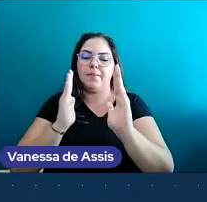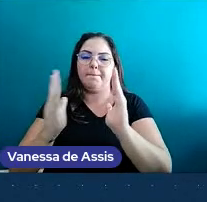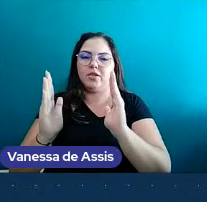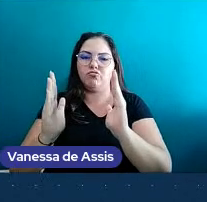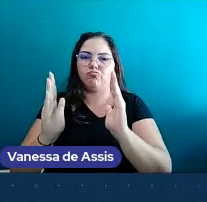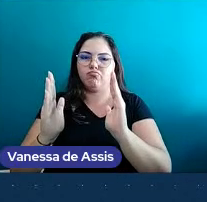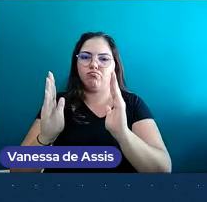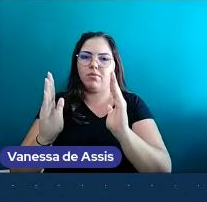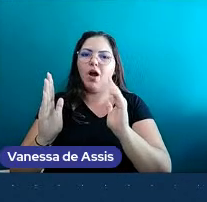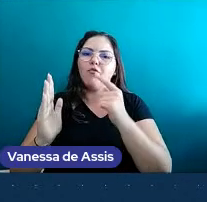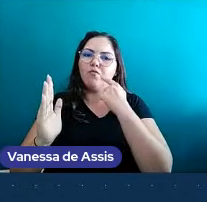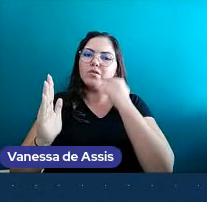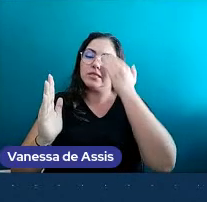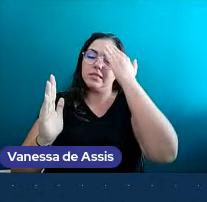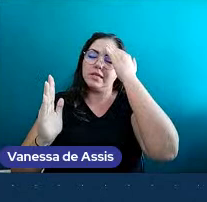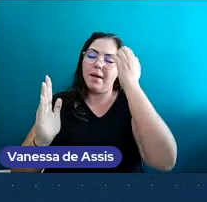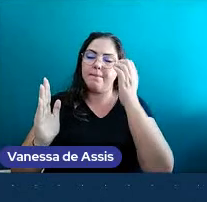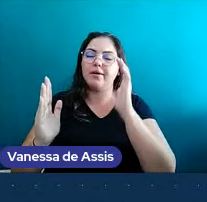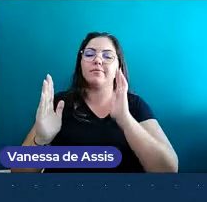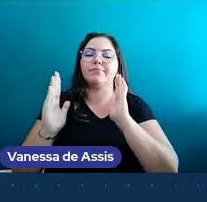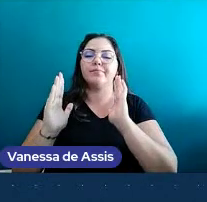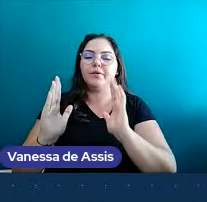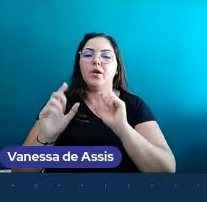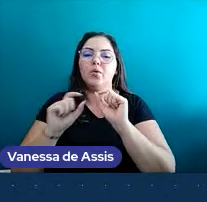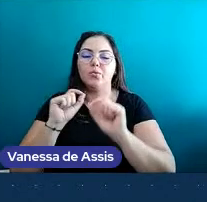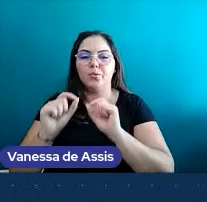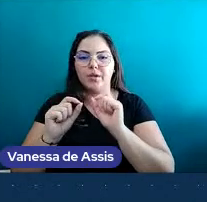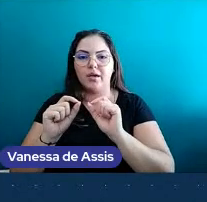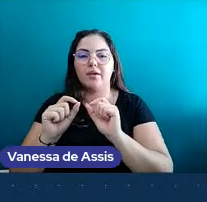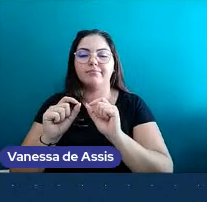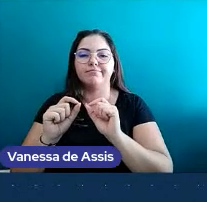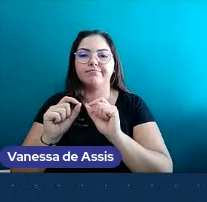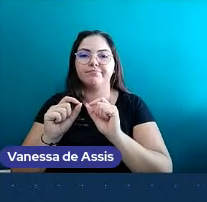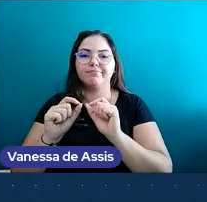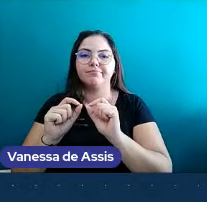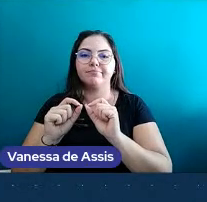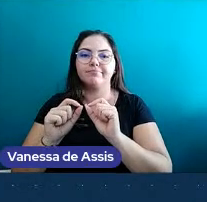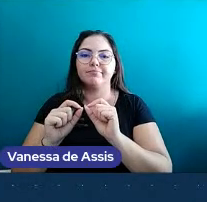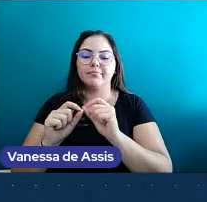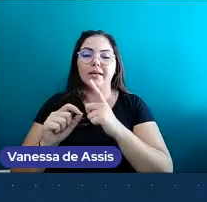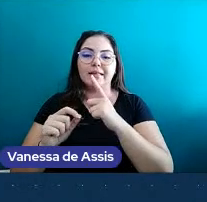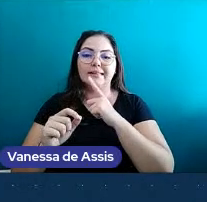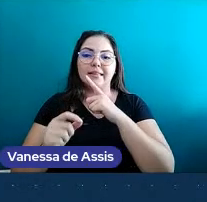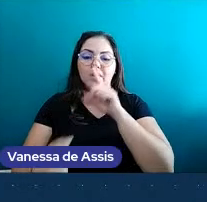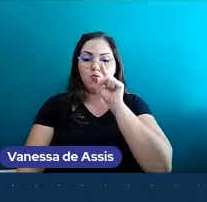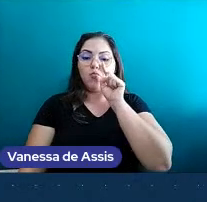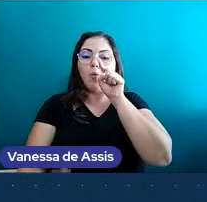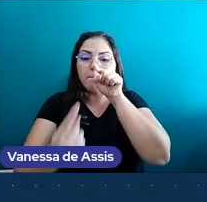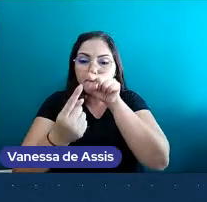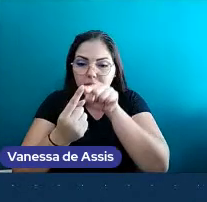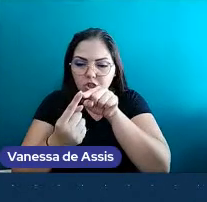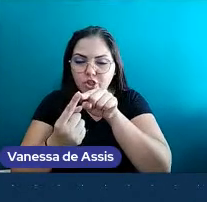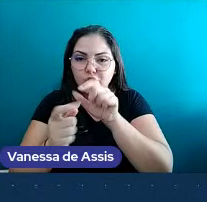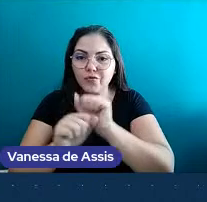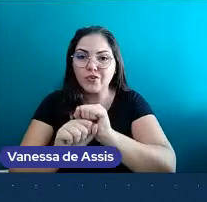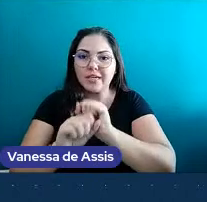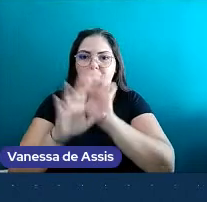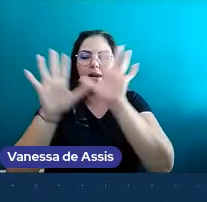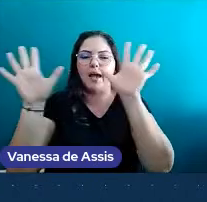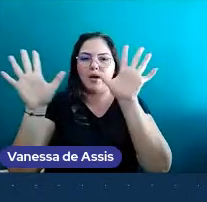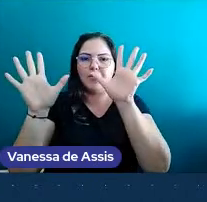onde vai ter a necessidade, daqui a pouco que eu vou falar, de termos objetivos claros para dizer, ó, só vou até aqui,